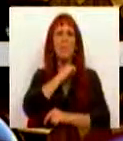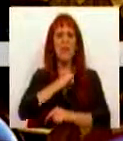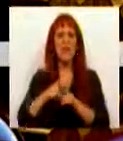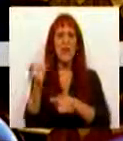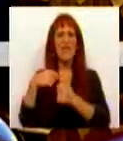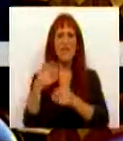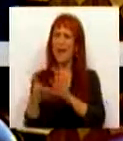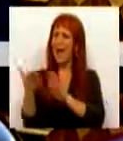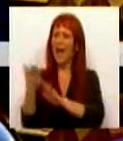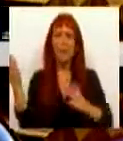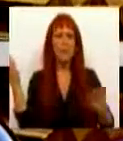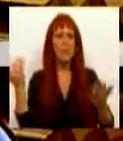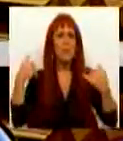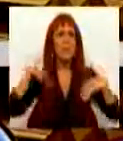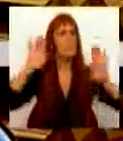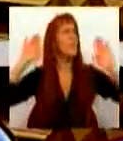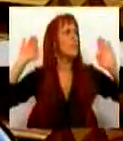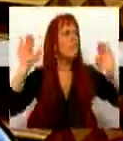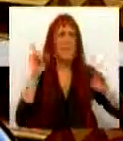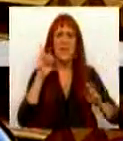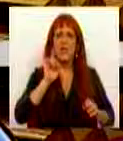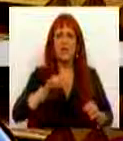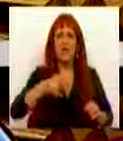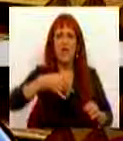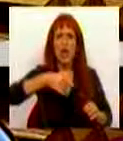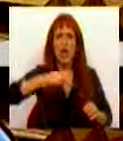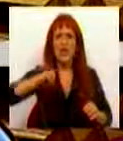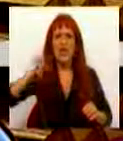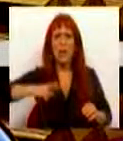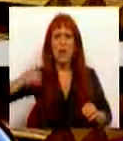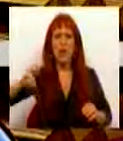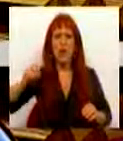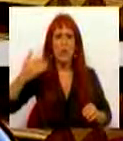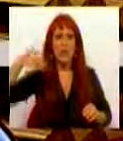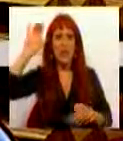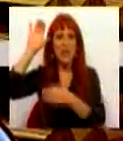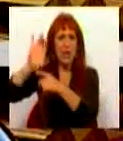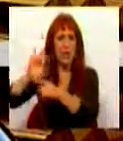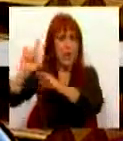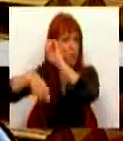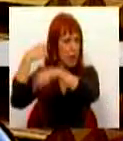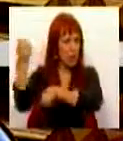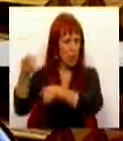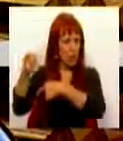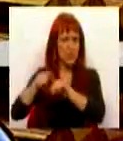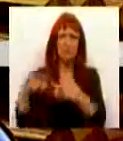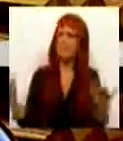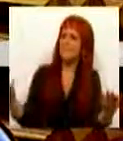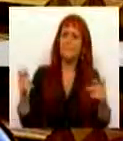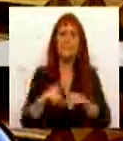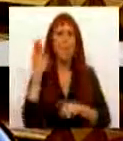uma venda expedita, mais de 6.900 milhões de euros de capital depois, eis que